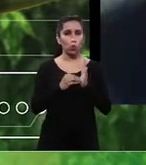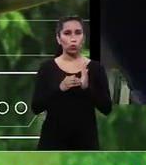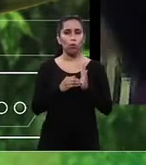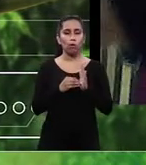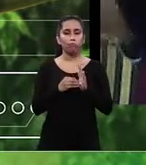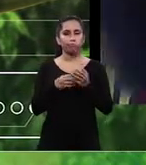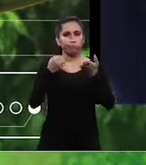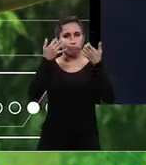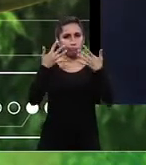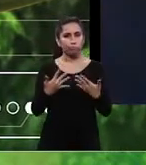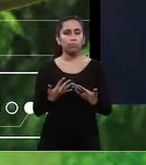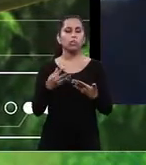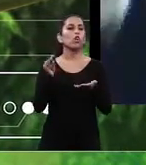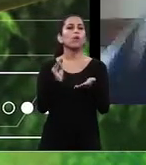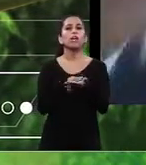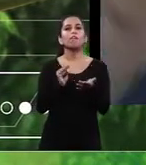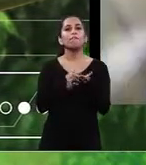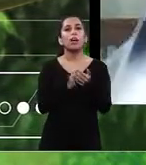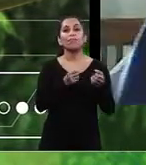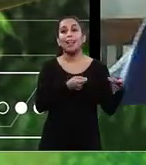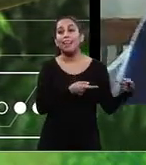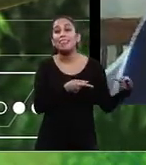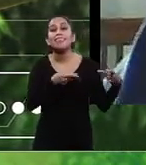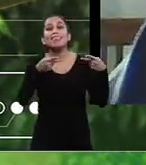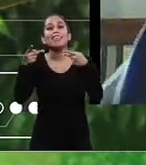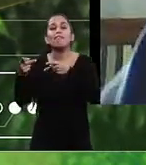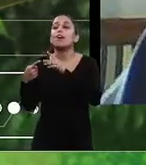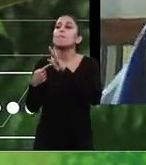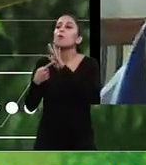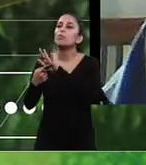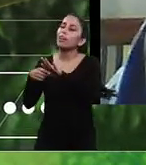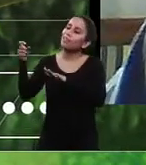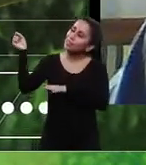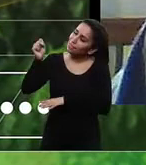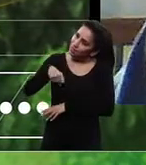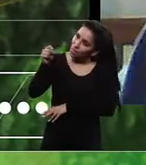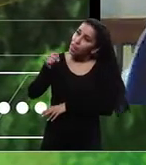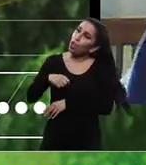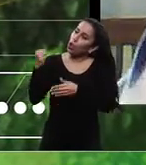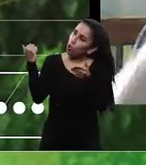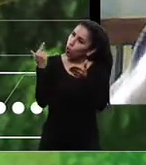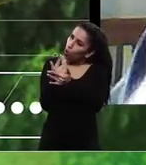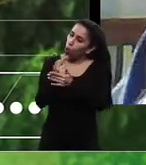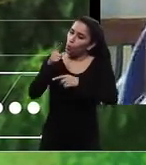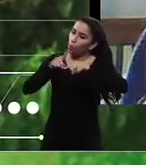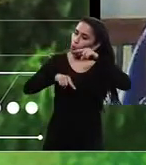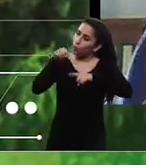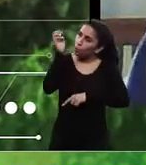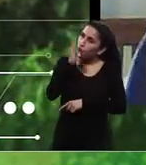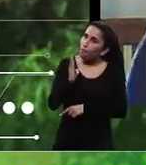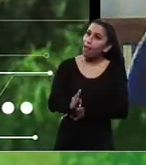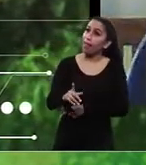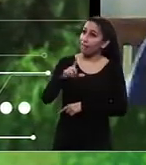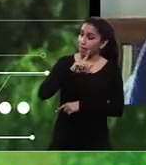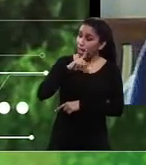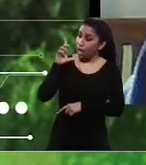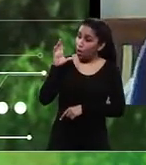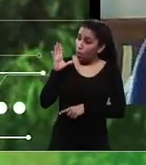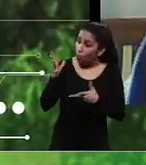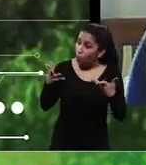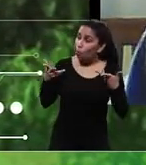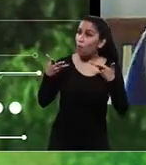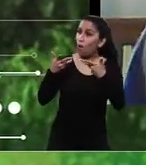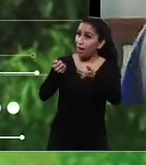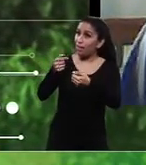o que falta é levar isso lá fora para dizer sim, comprem os produtos brasileiros, porque eles, além de ter qualidade, eles